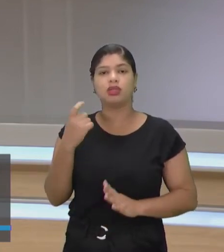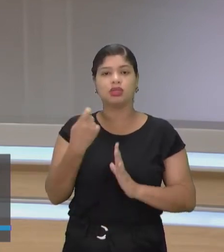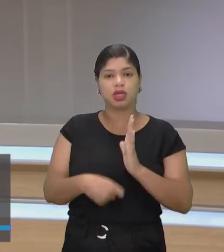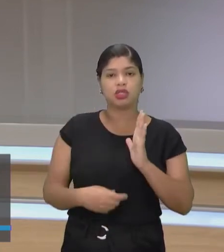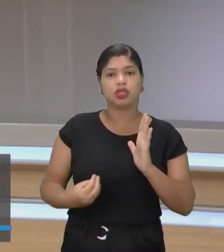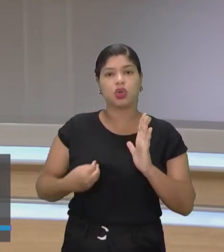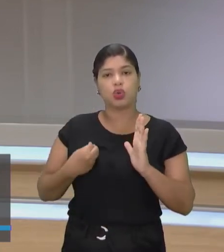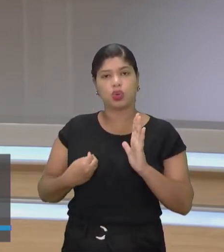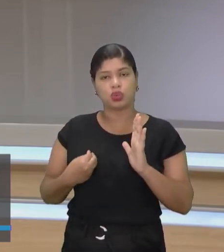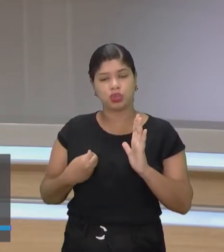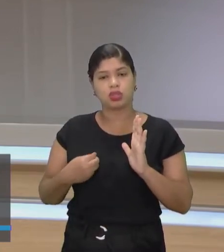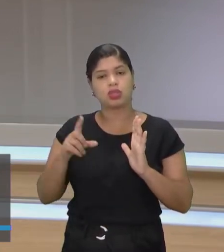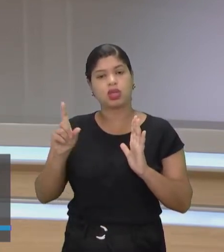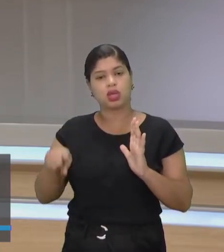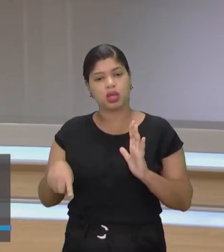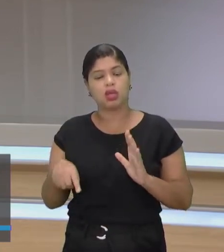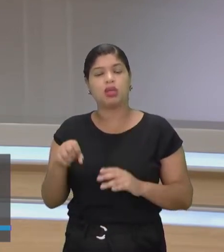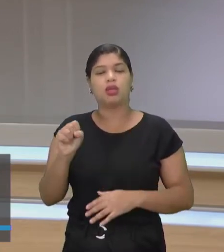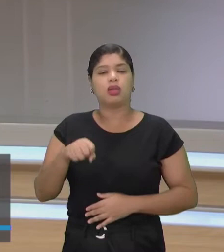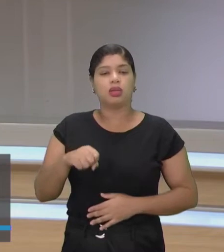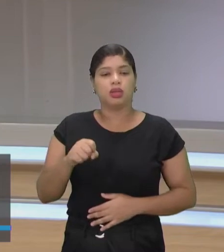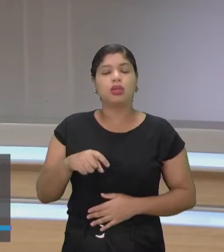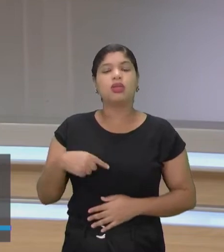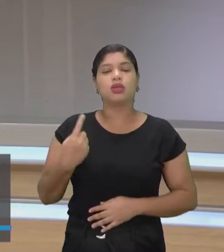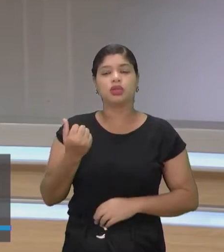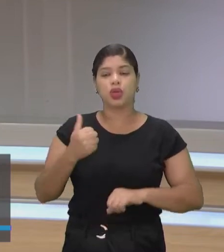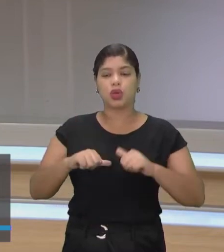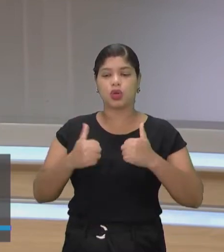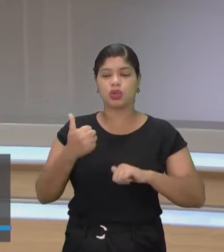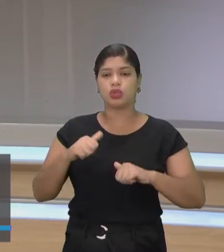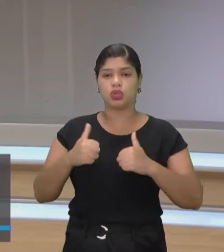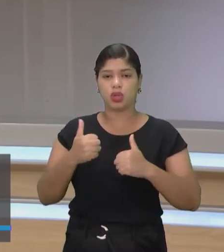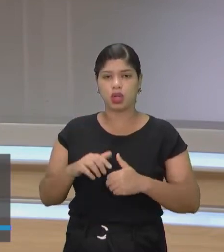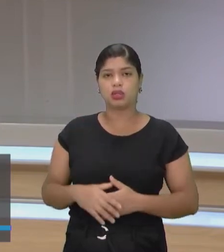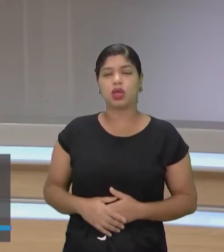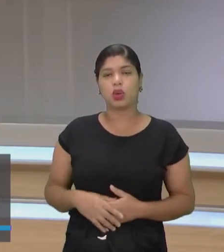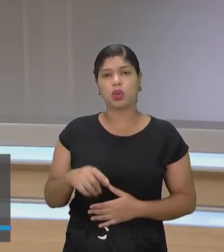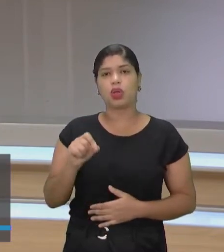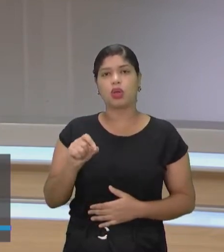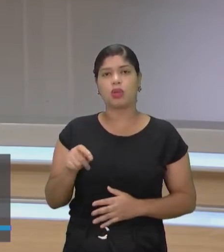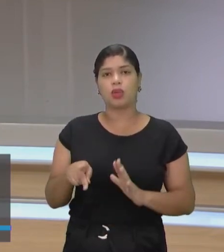que é o que a gente vai ver e também analisar não só o lixo